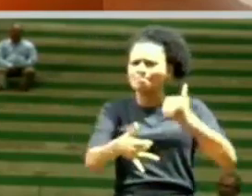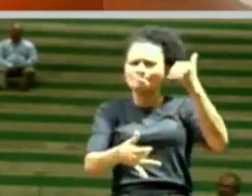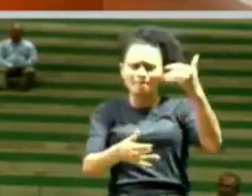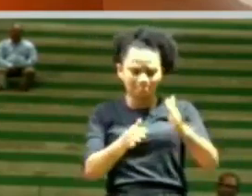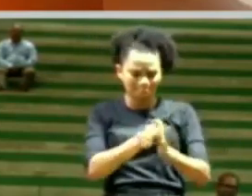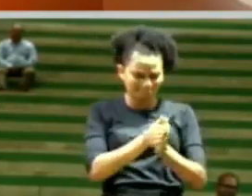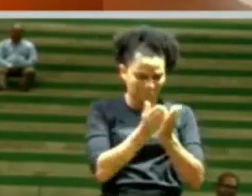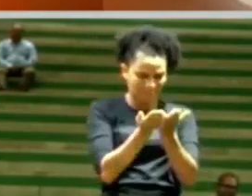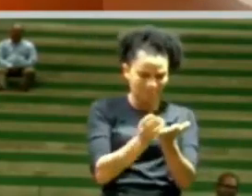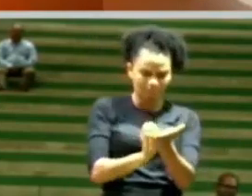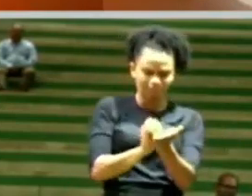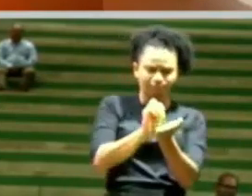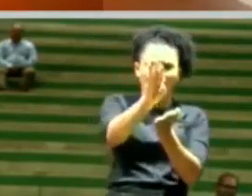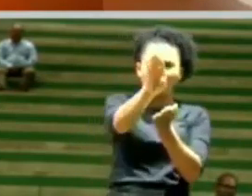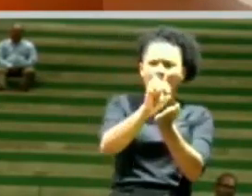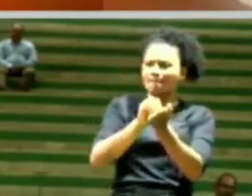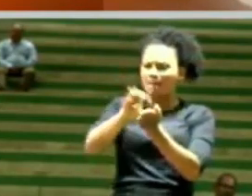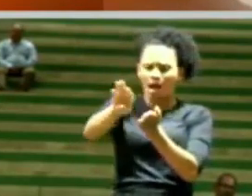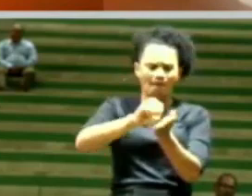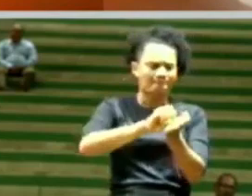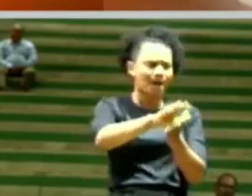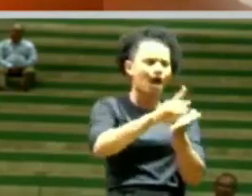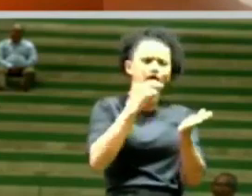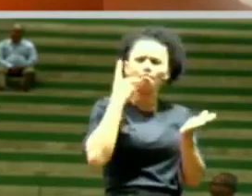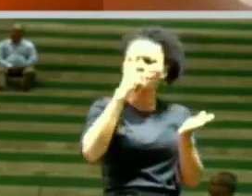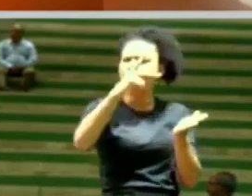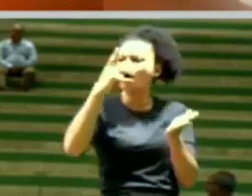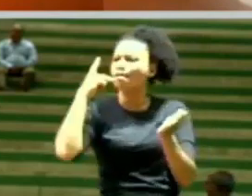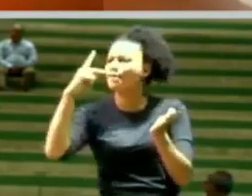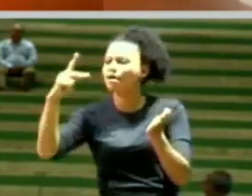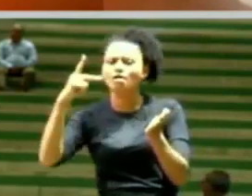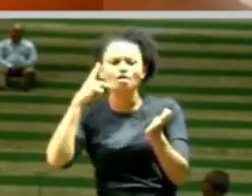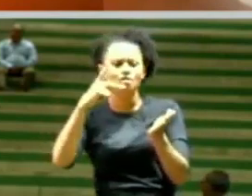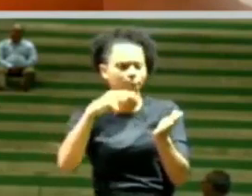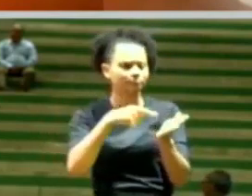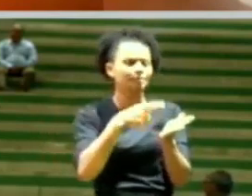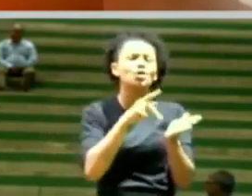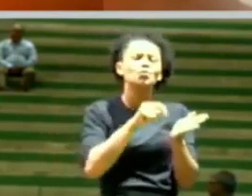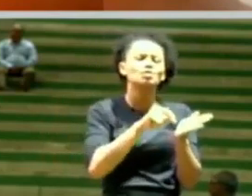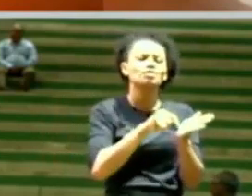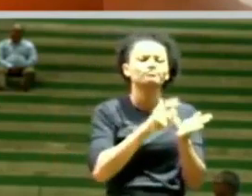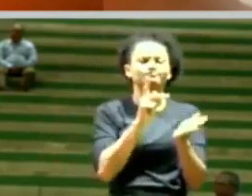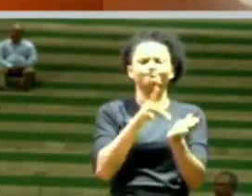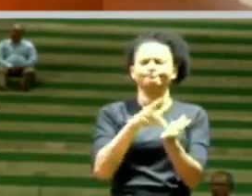a Bíblia aberta, pregando a verdade.